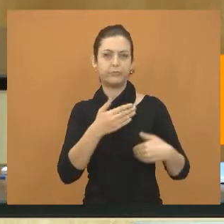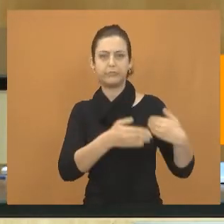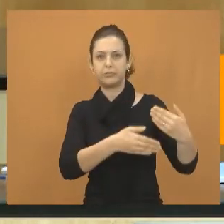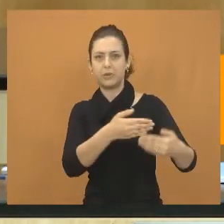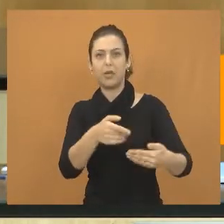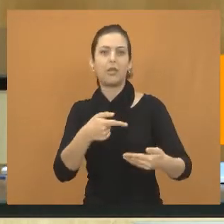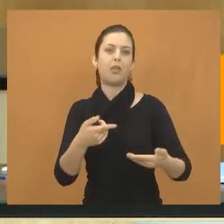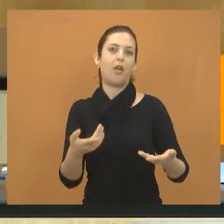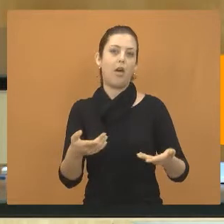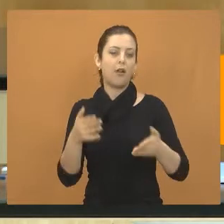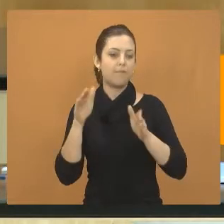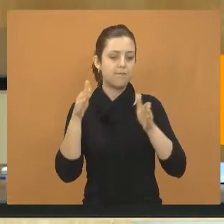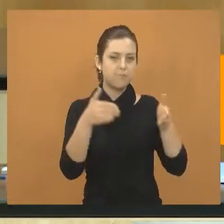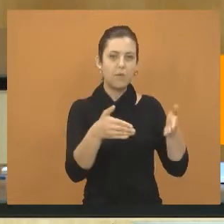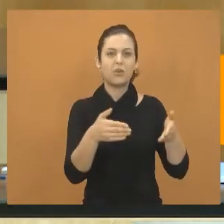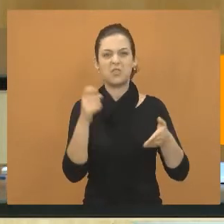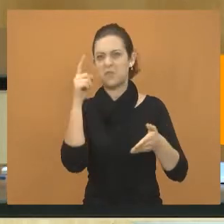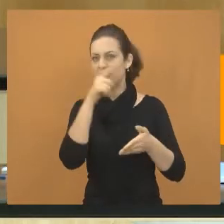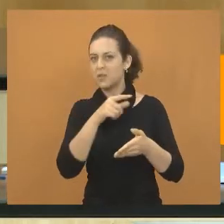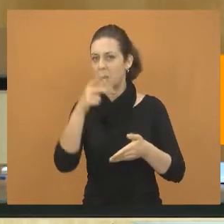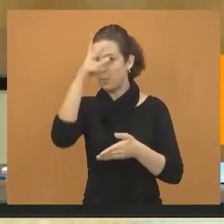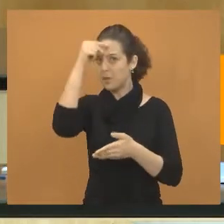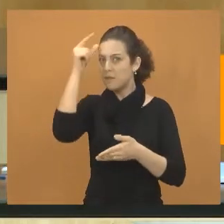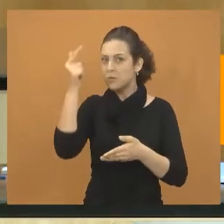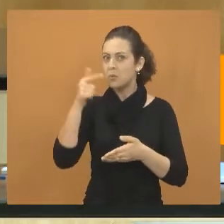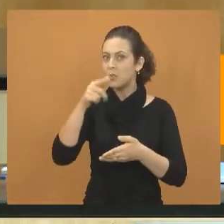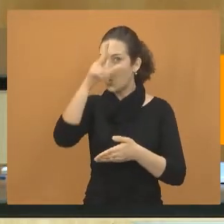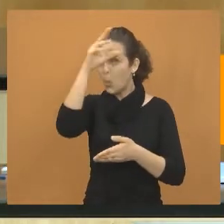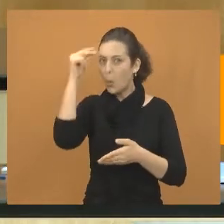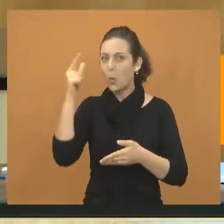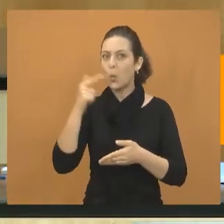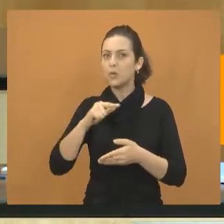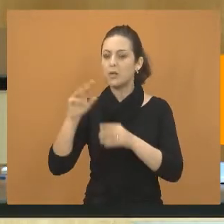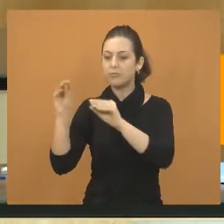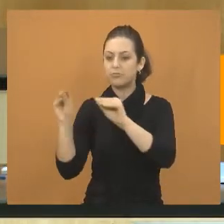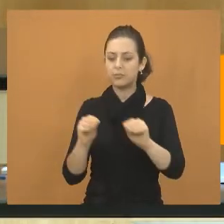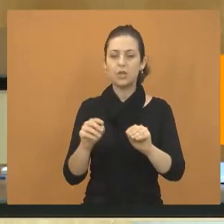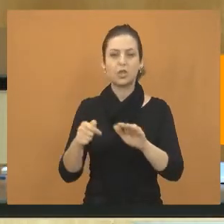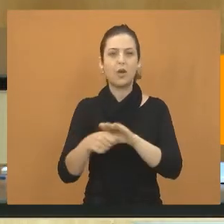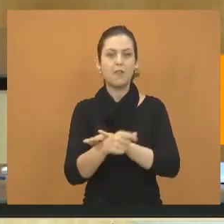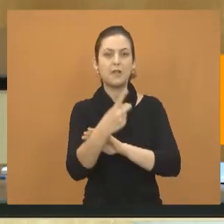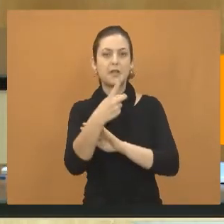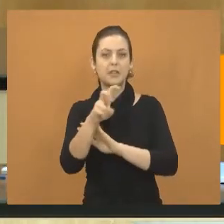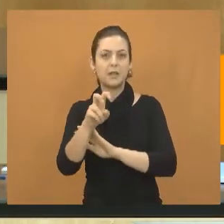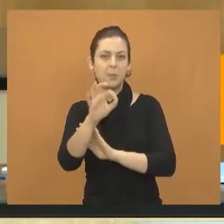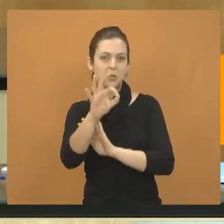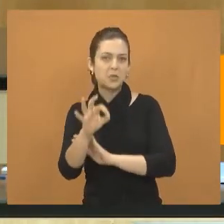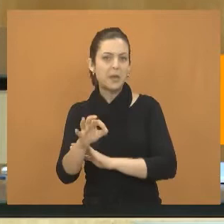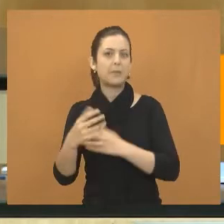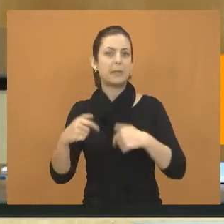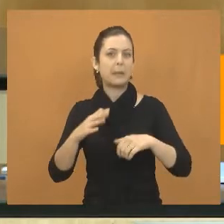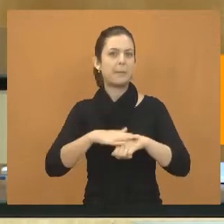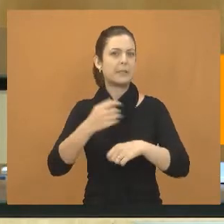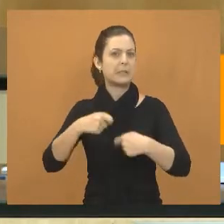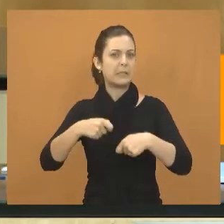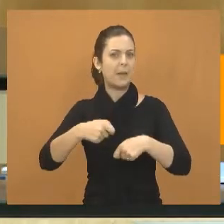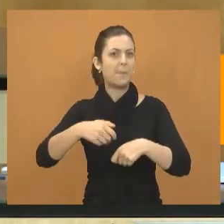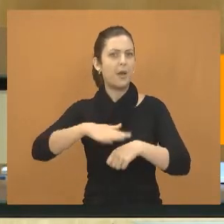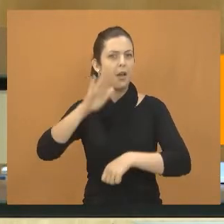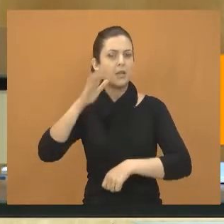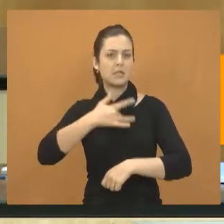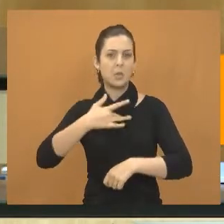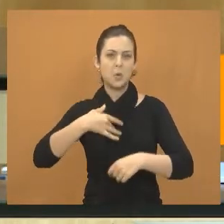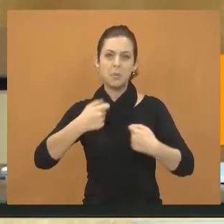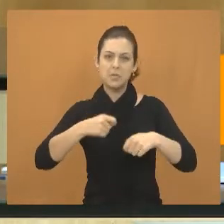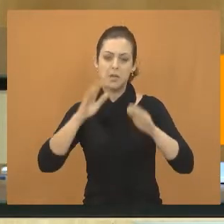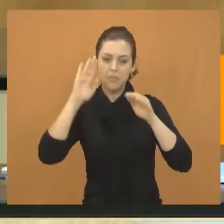né, então, dificilmente uma prefeitura, o prefeito consegue só investir 15%. A demanda é muito maior, né? Então, a saúde